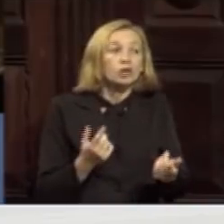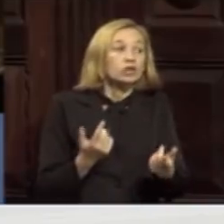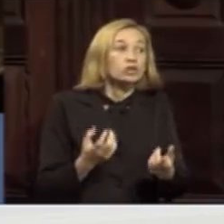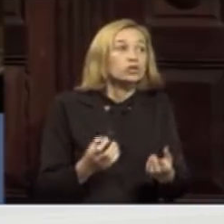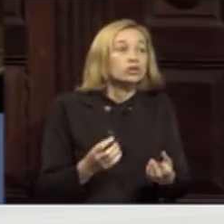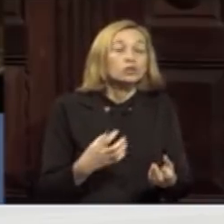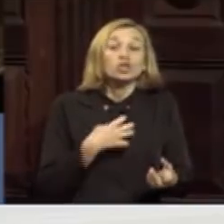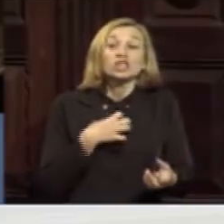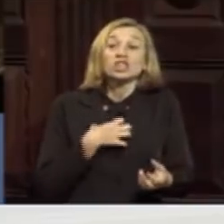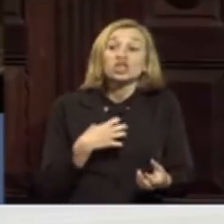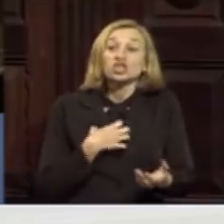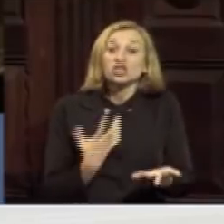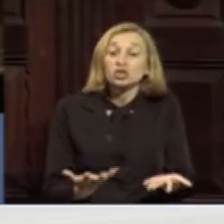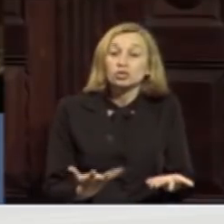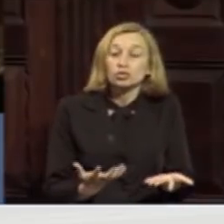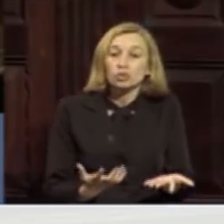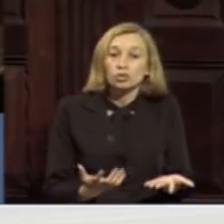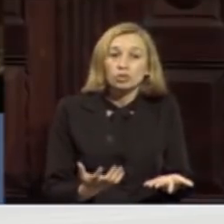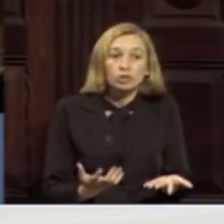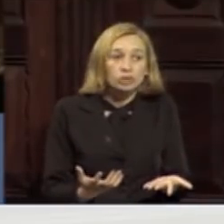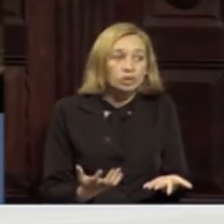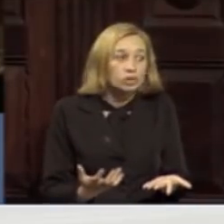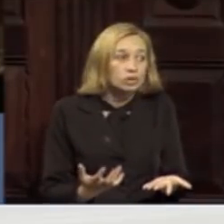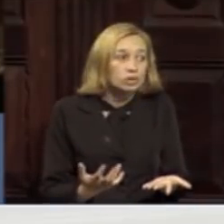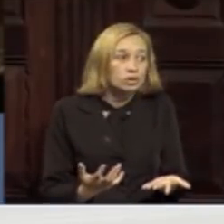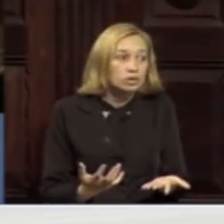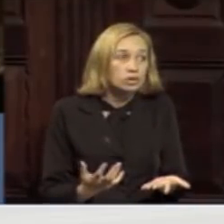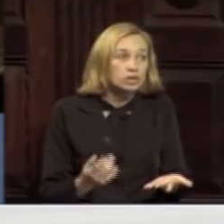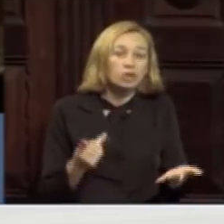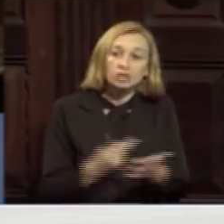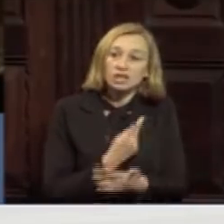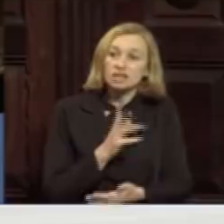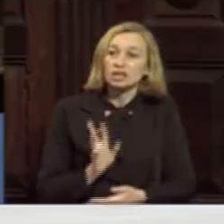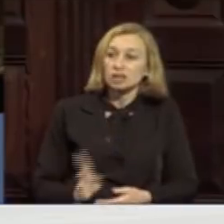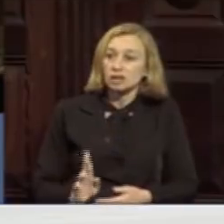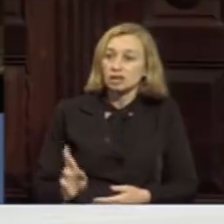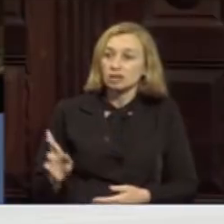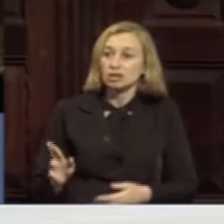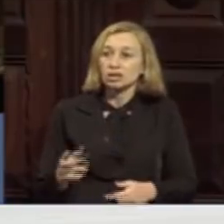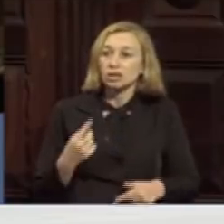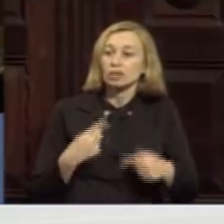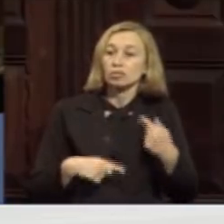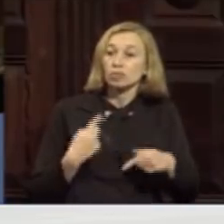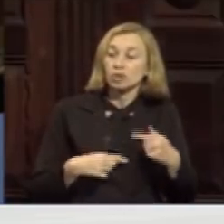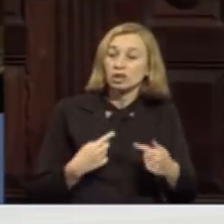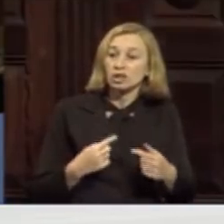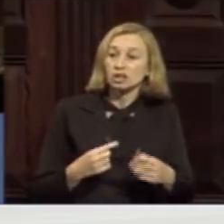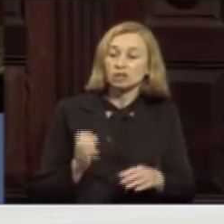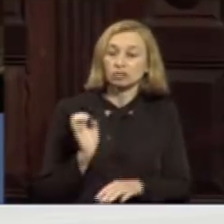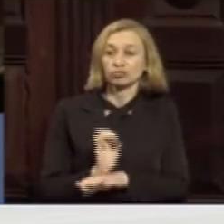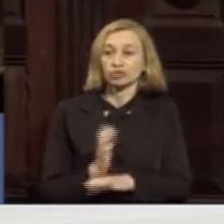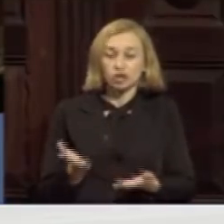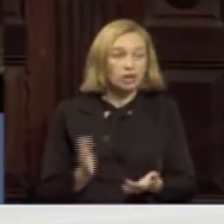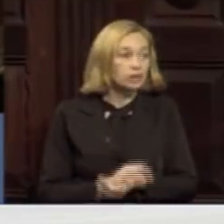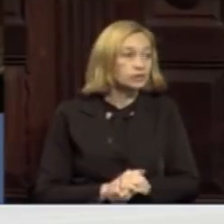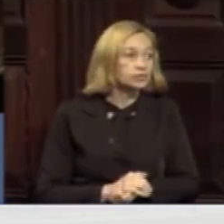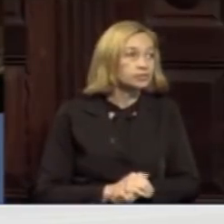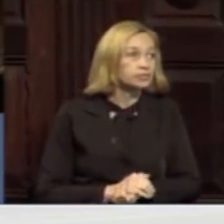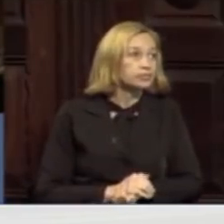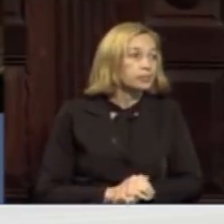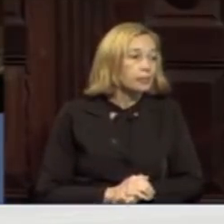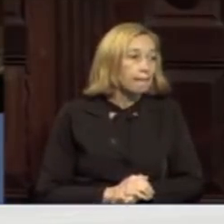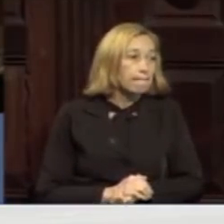de se manter esta lógica que preside a política de segurança no Estado, inclusive pós-intervenção, que é